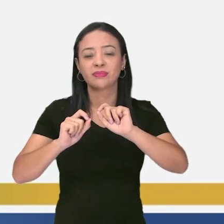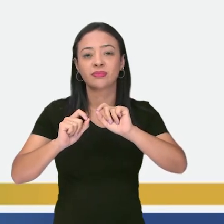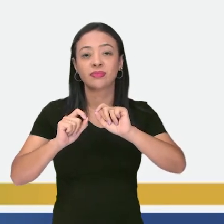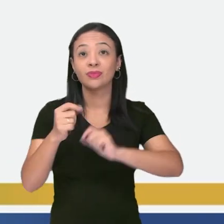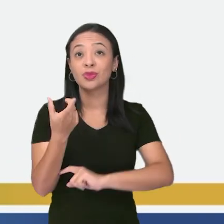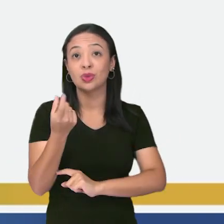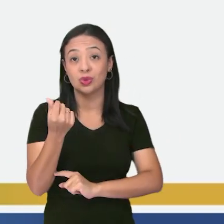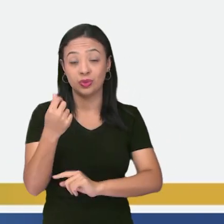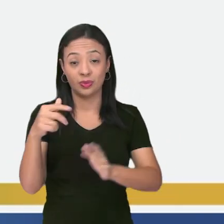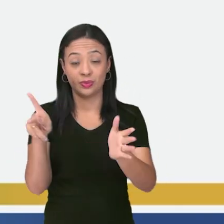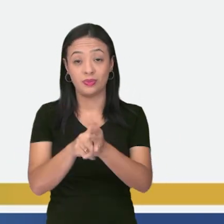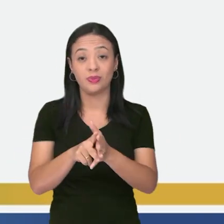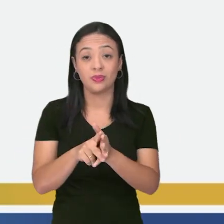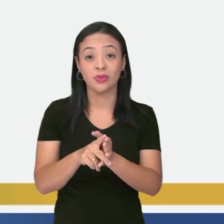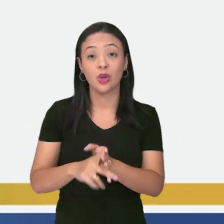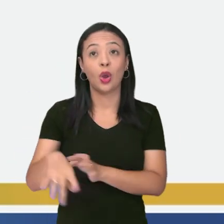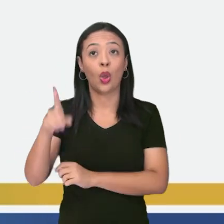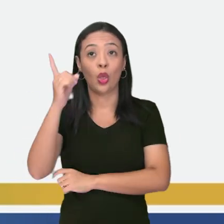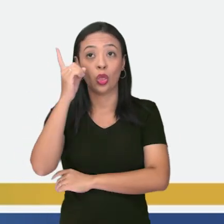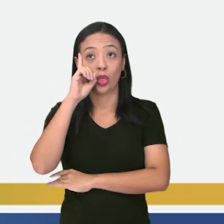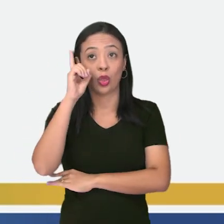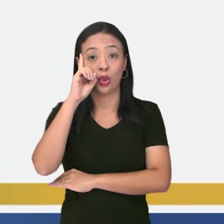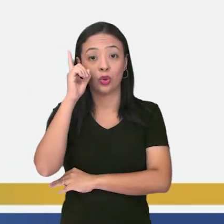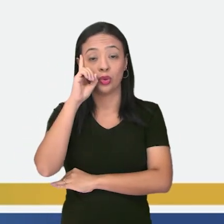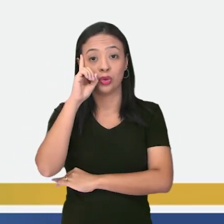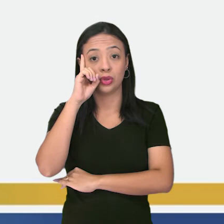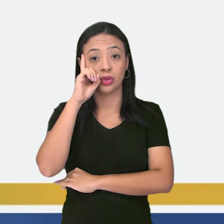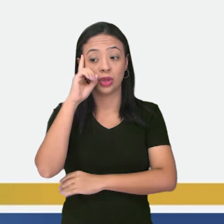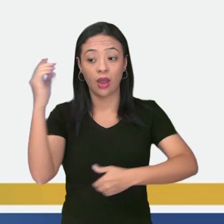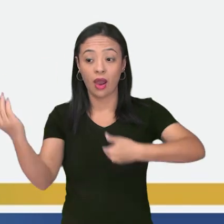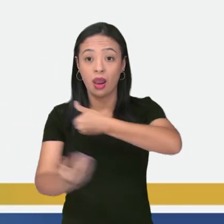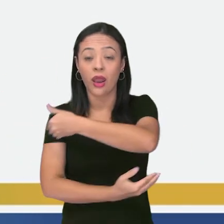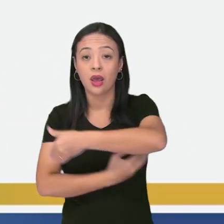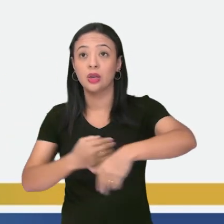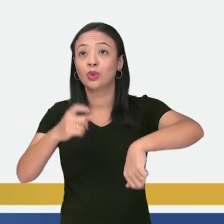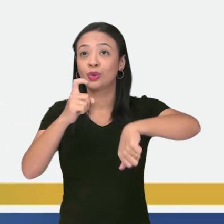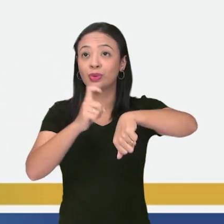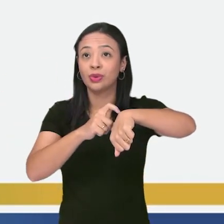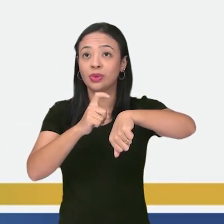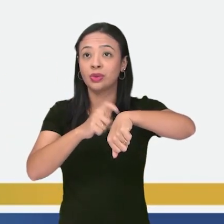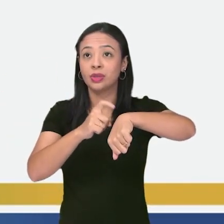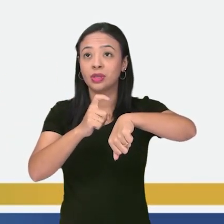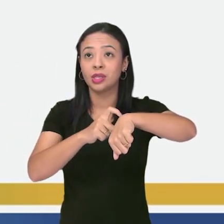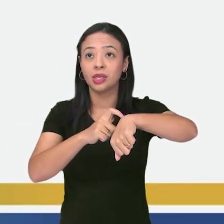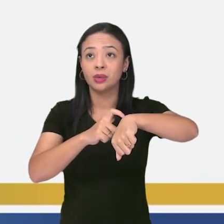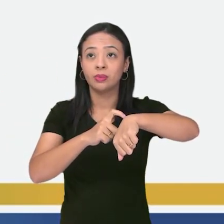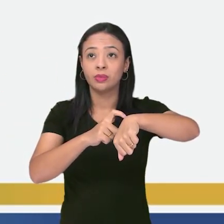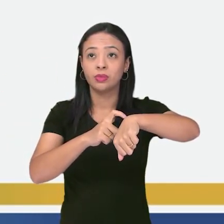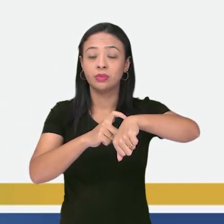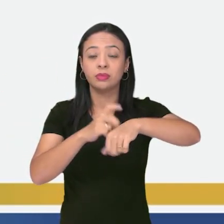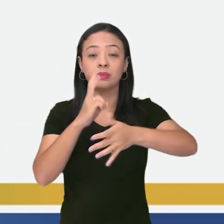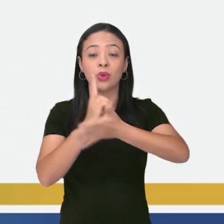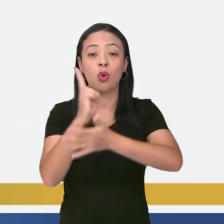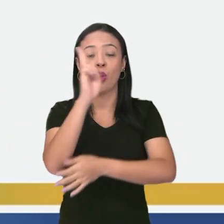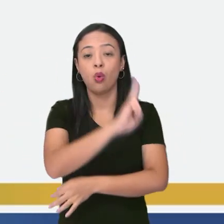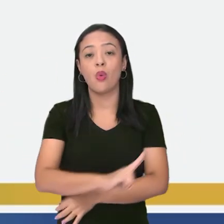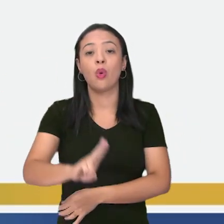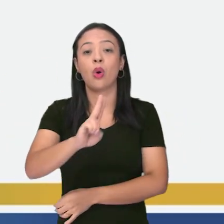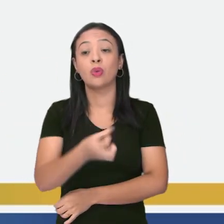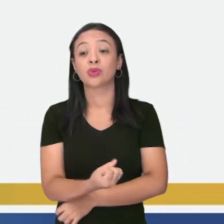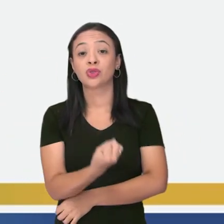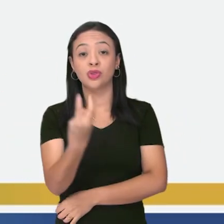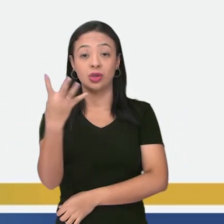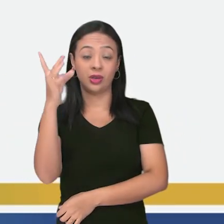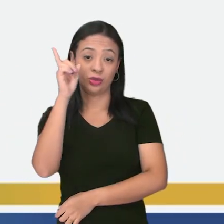valor da diária é função do tempo medido em números de dias.